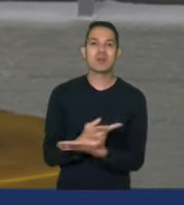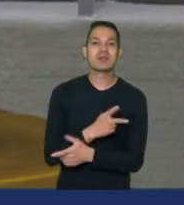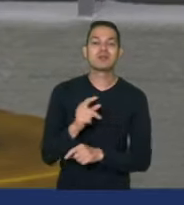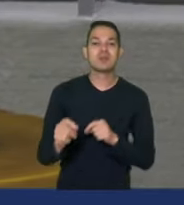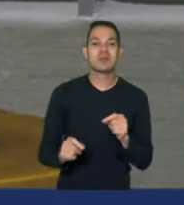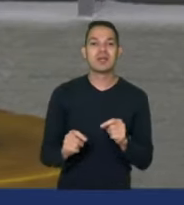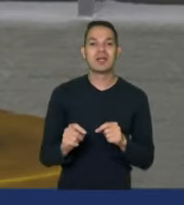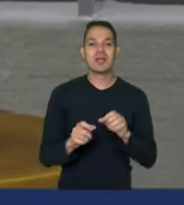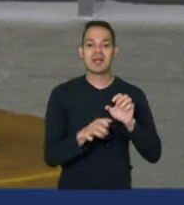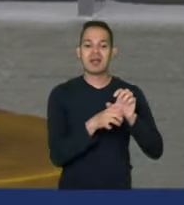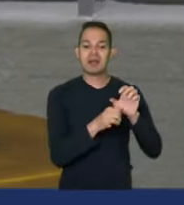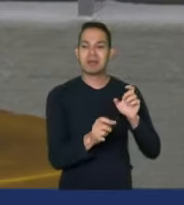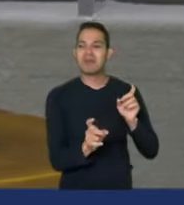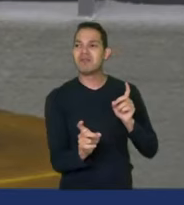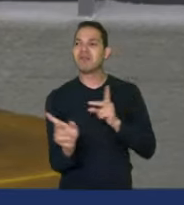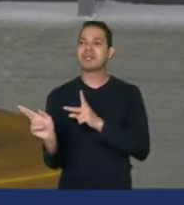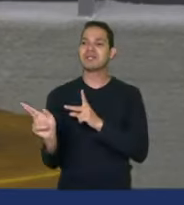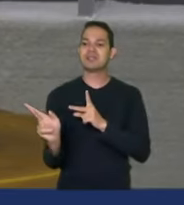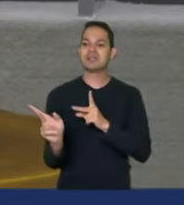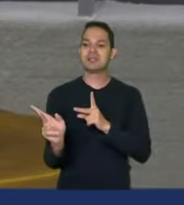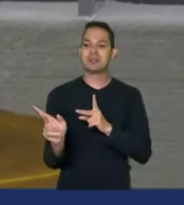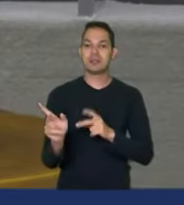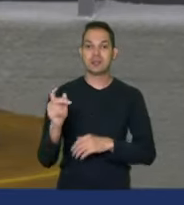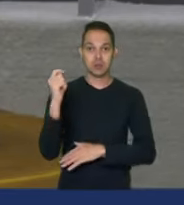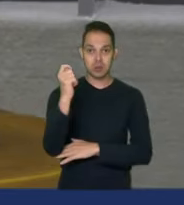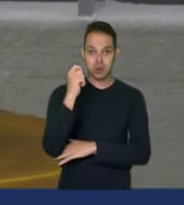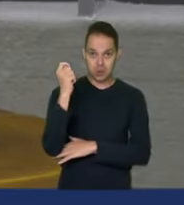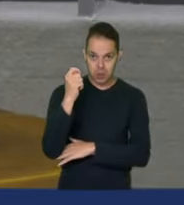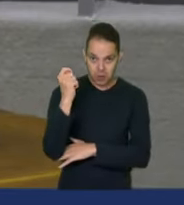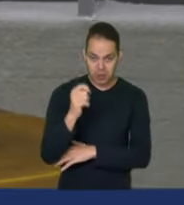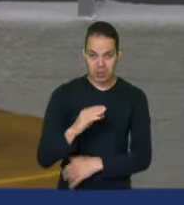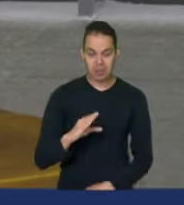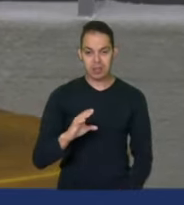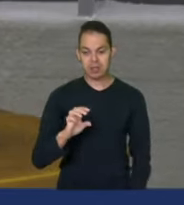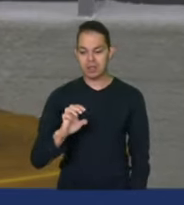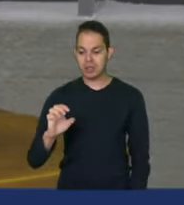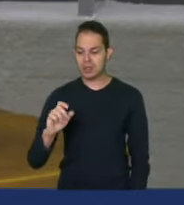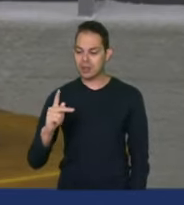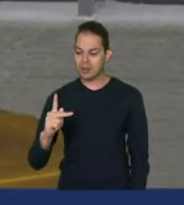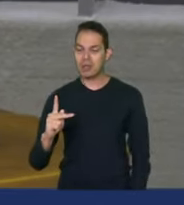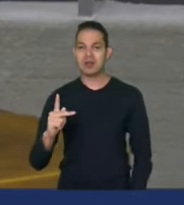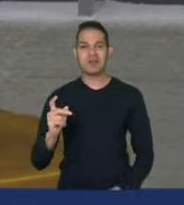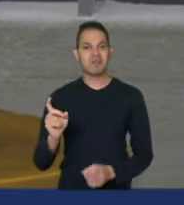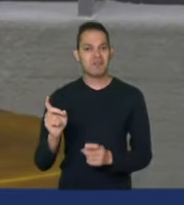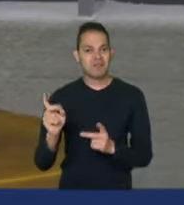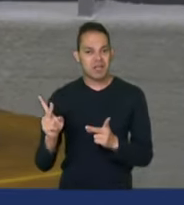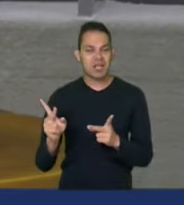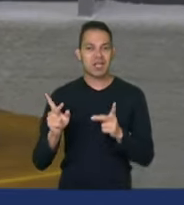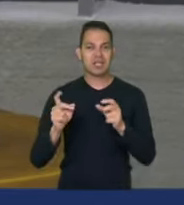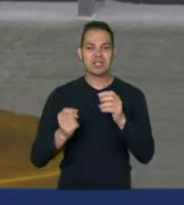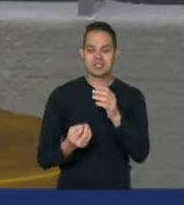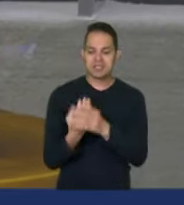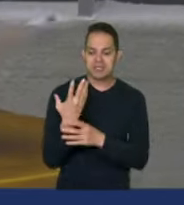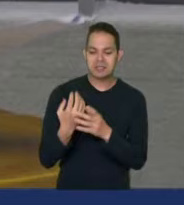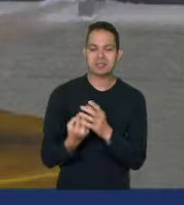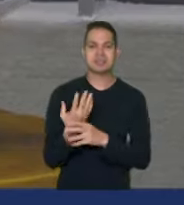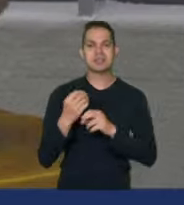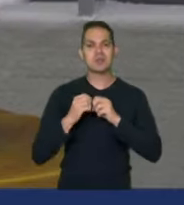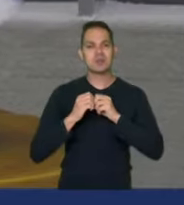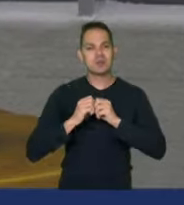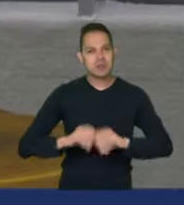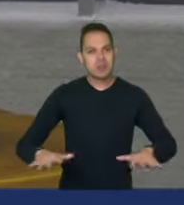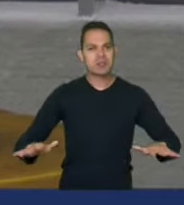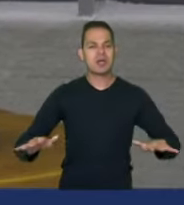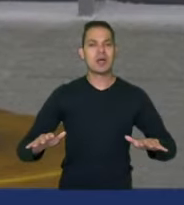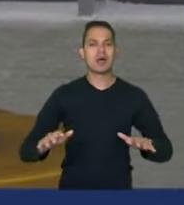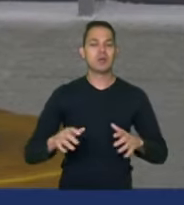Vendendo a Eletrobras, no meu Rio Grande do Sul, vendendo a CE geração, a CE distribuição, a CE